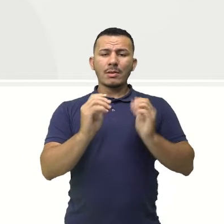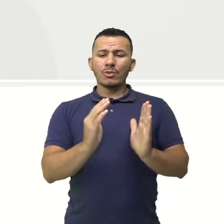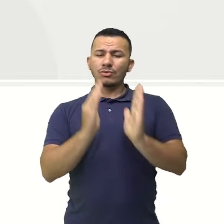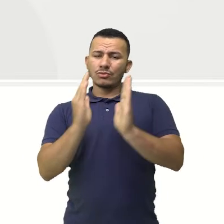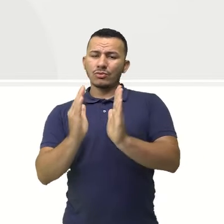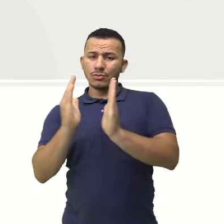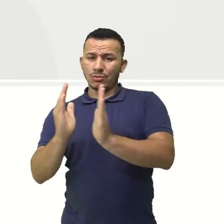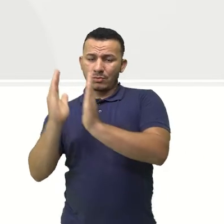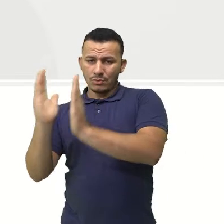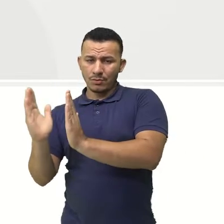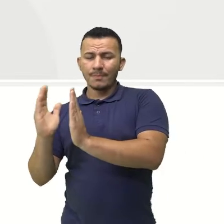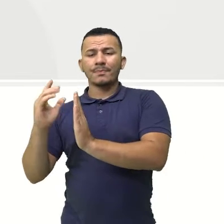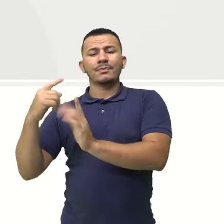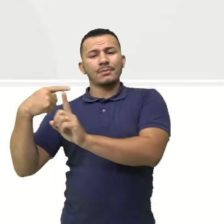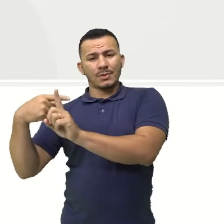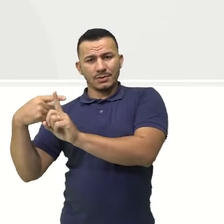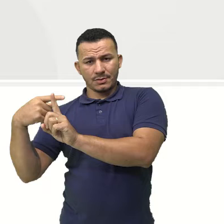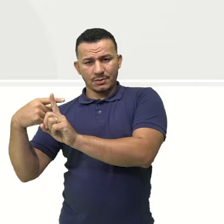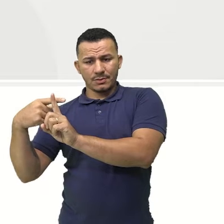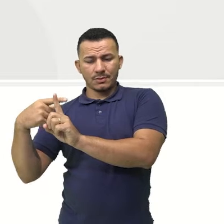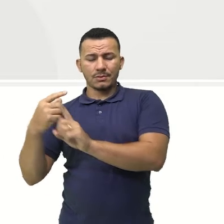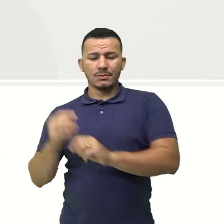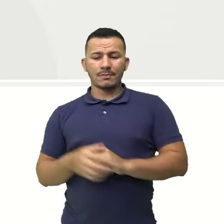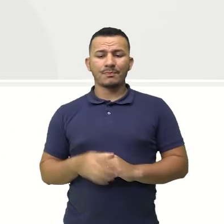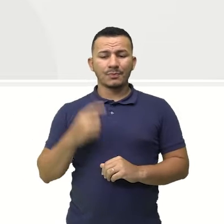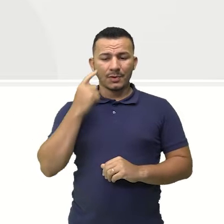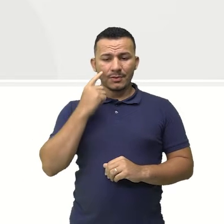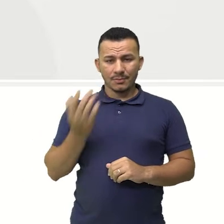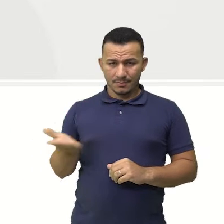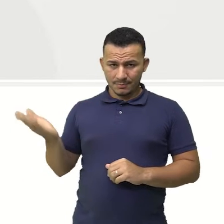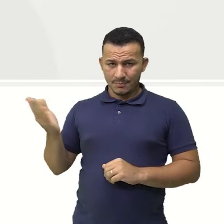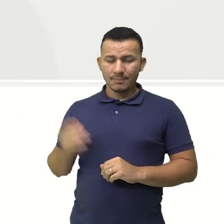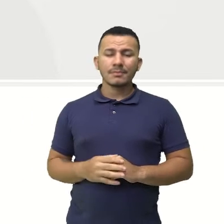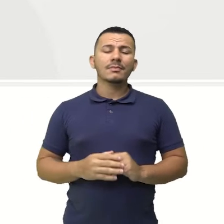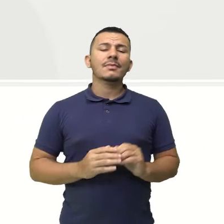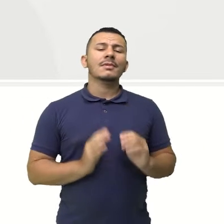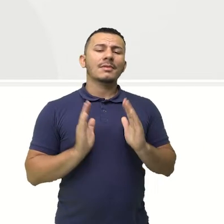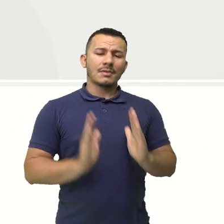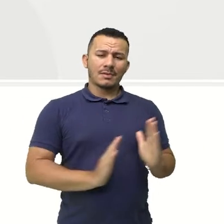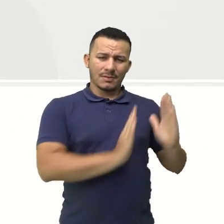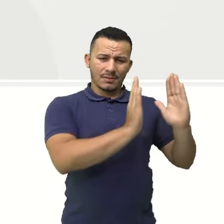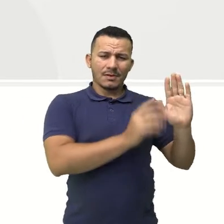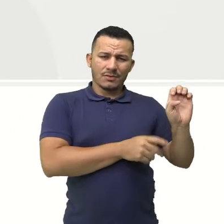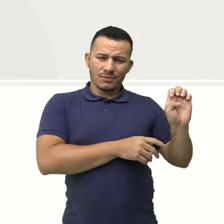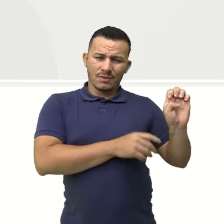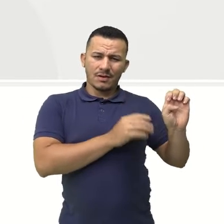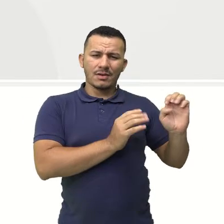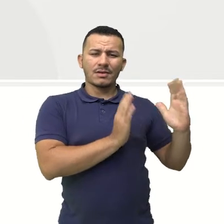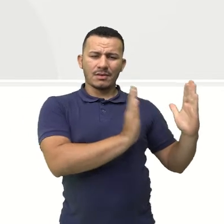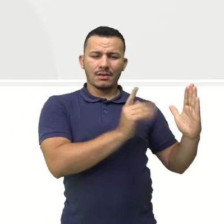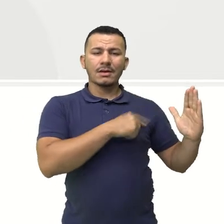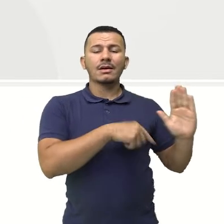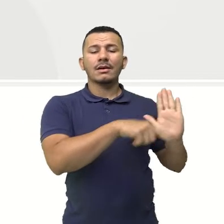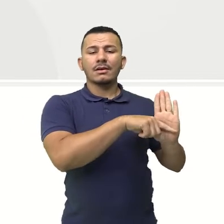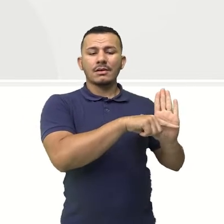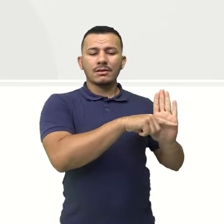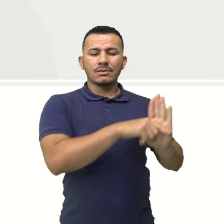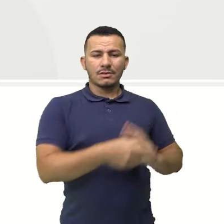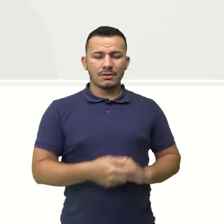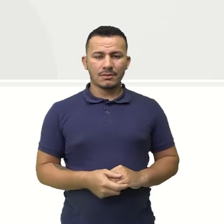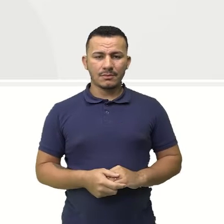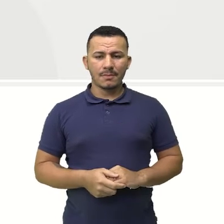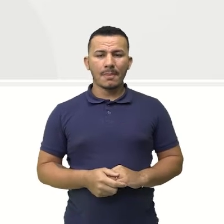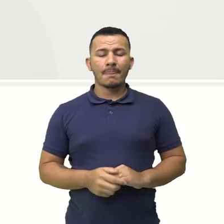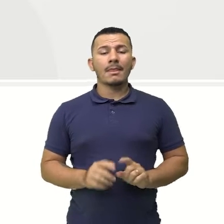simétricos, né? Lembrando que à direita o sentido, olha lá, é positivo e à esquerda o sentido é negativo. Mas está